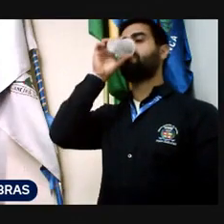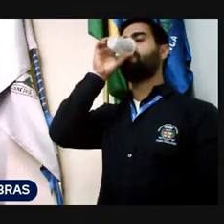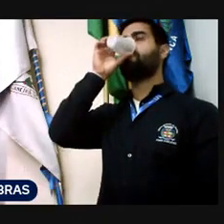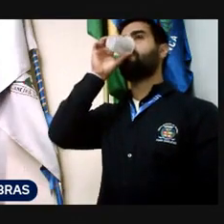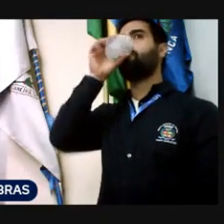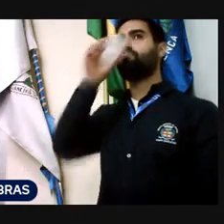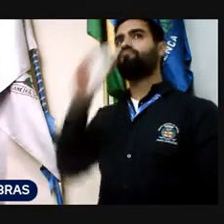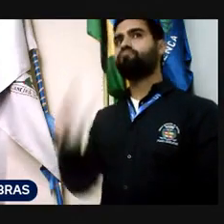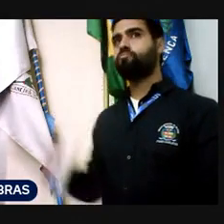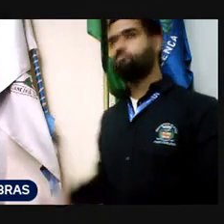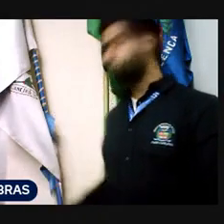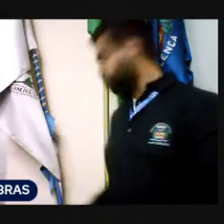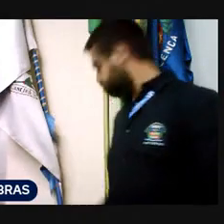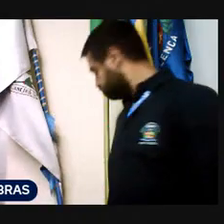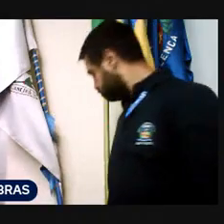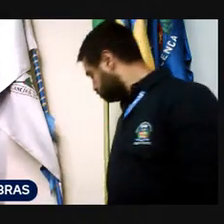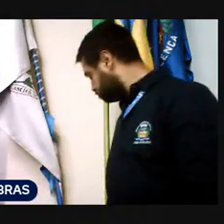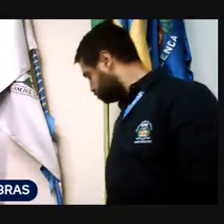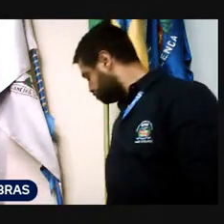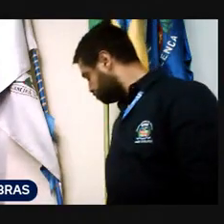Vereador David Nogueira.